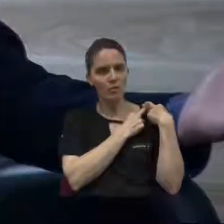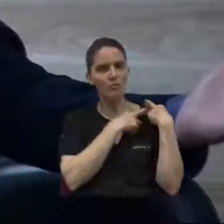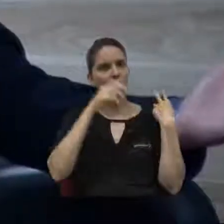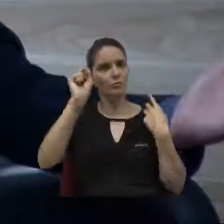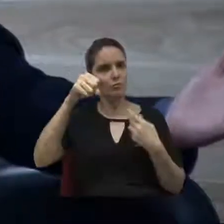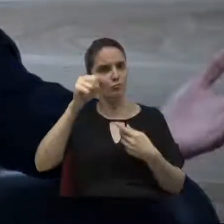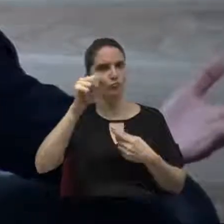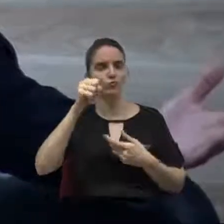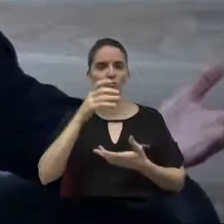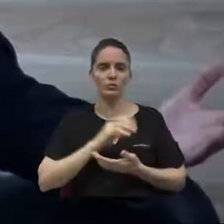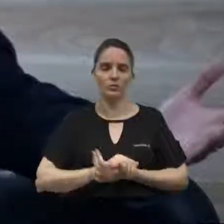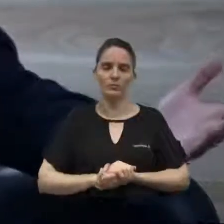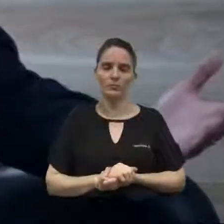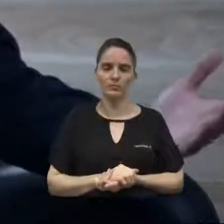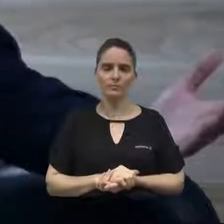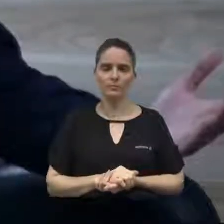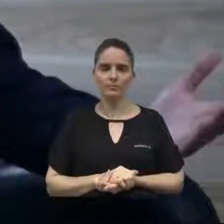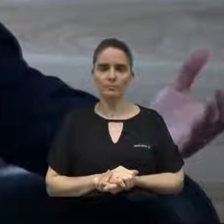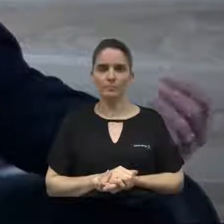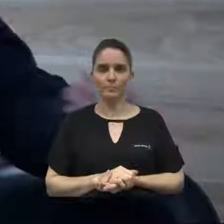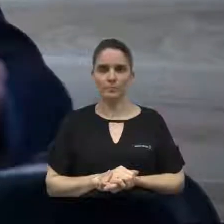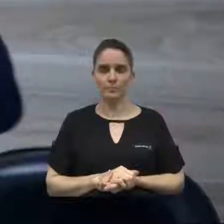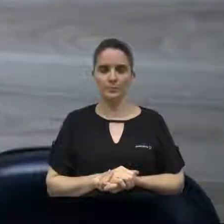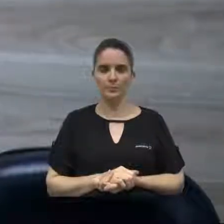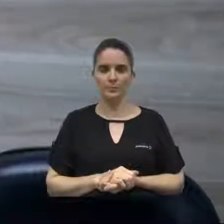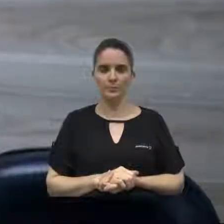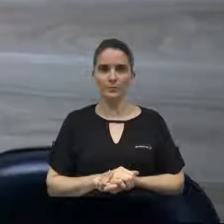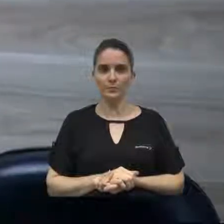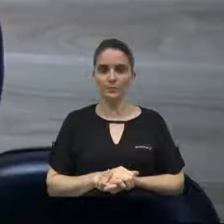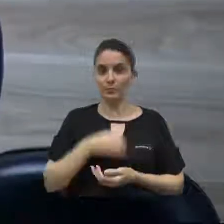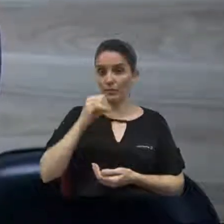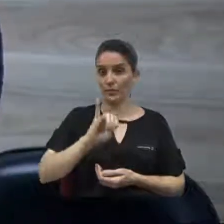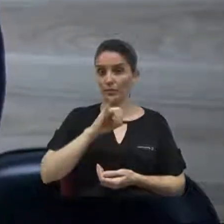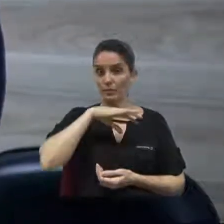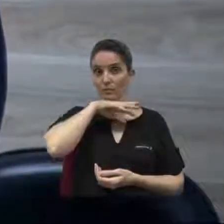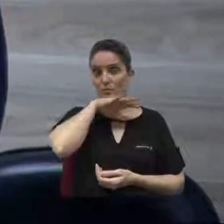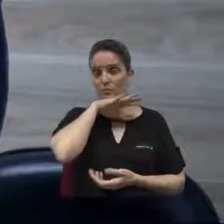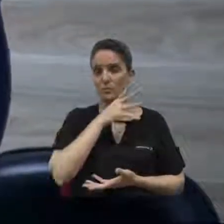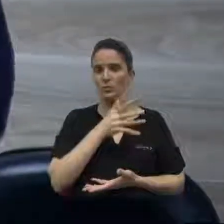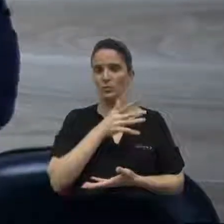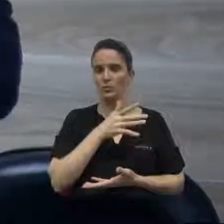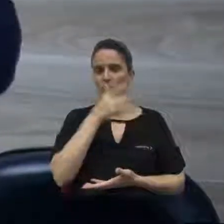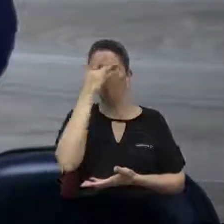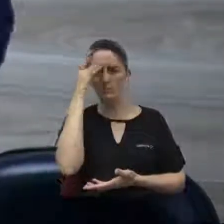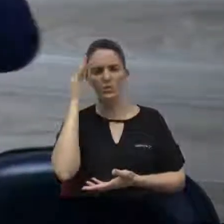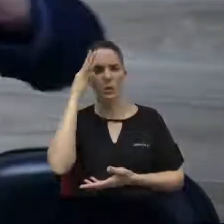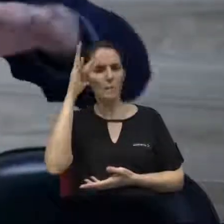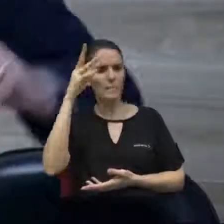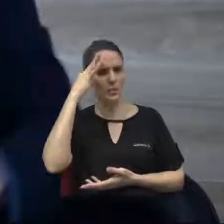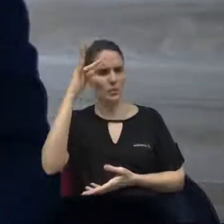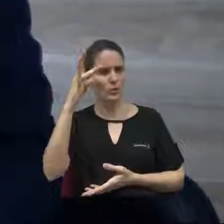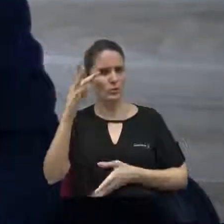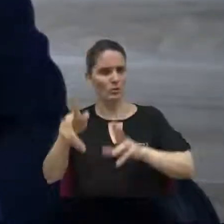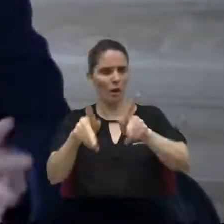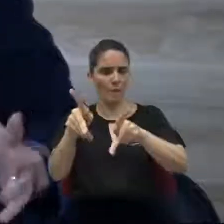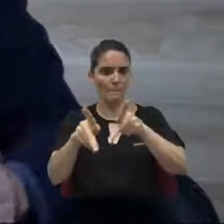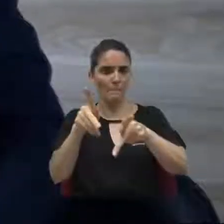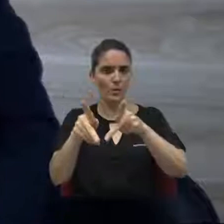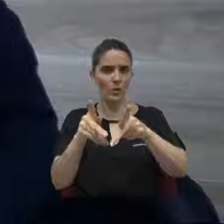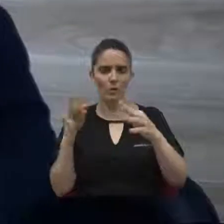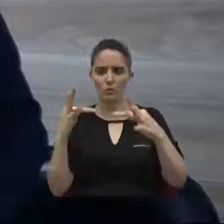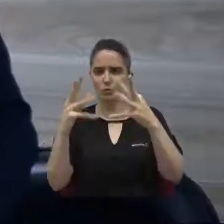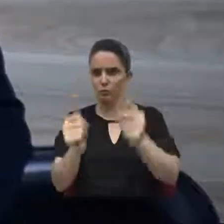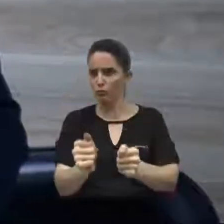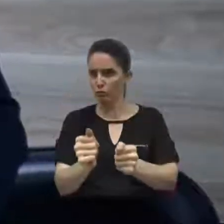não o acaso. E se fosse ruim, alguém já se imaginou a população, todo mundo